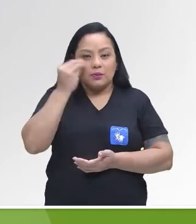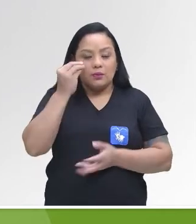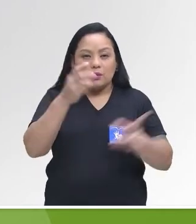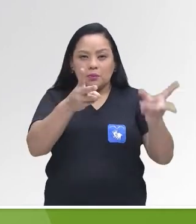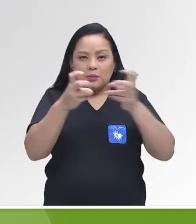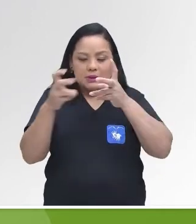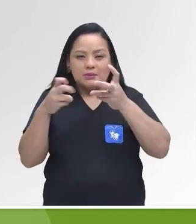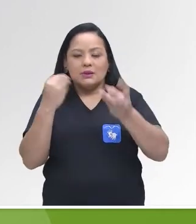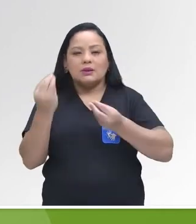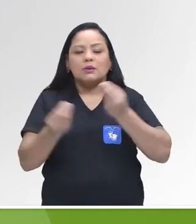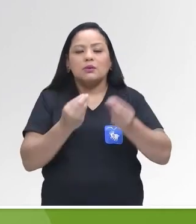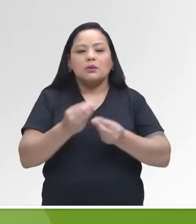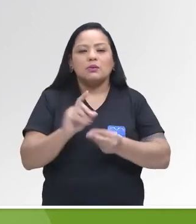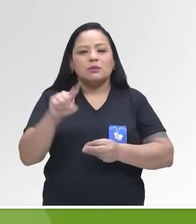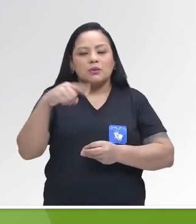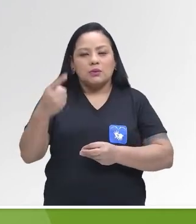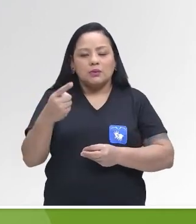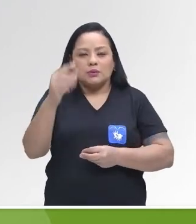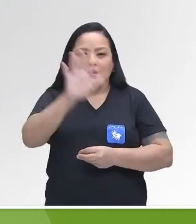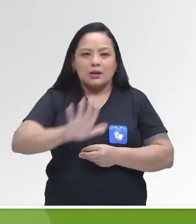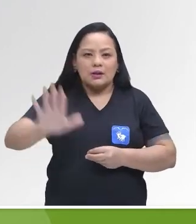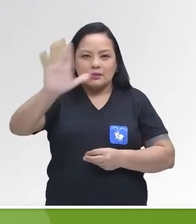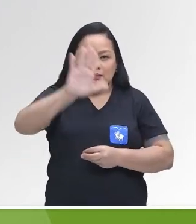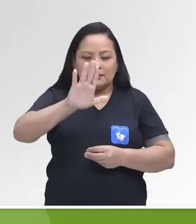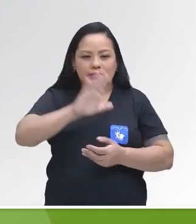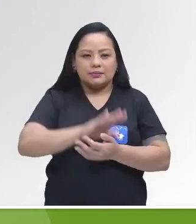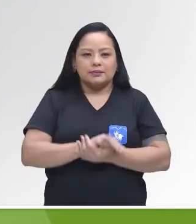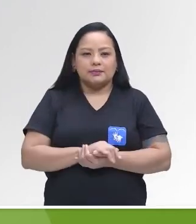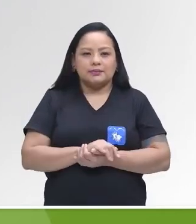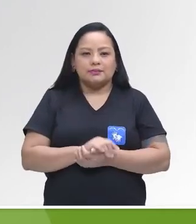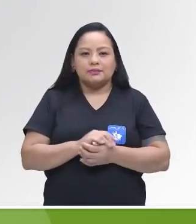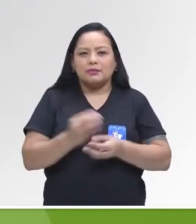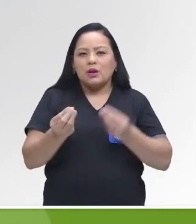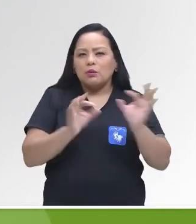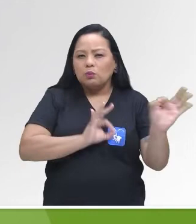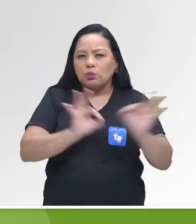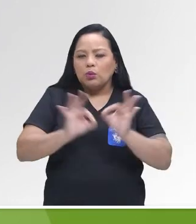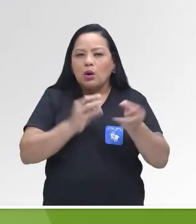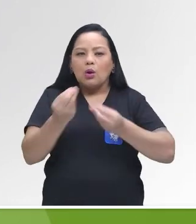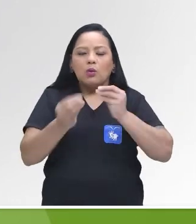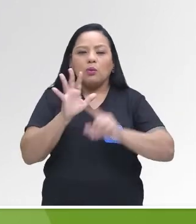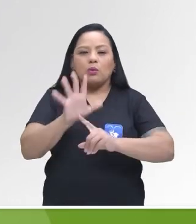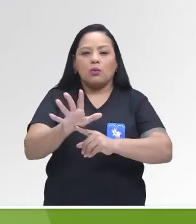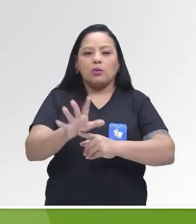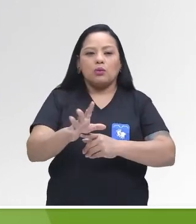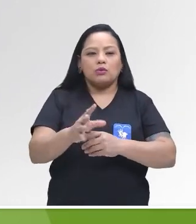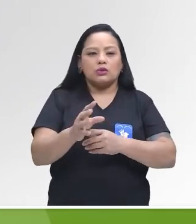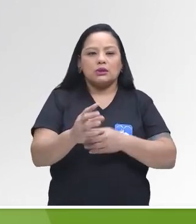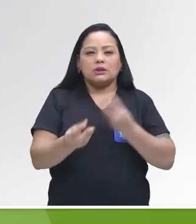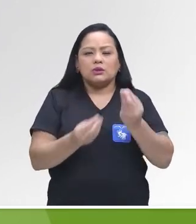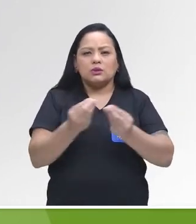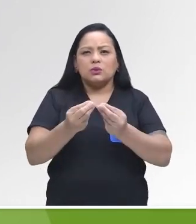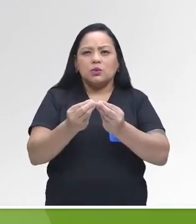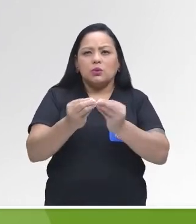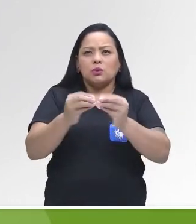observar na próxima imagem, olha só, um esquema que mostra aí um pouco da anatomia